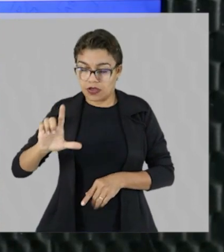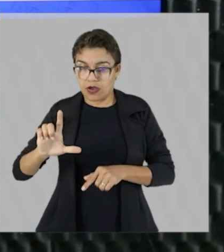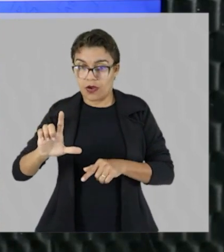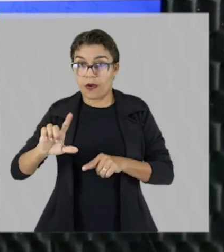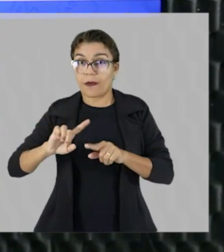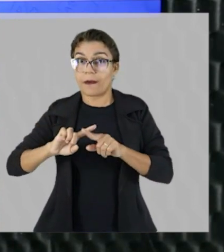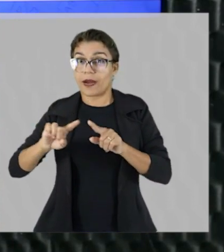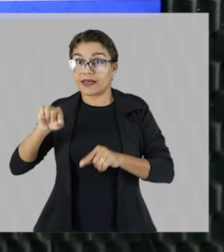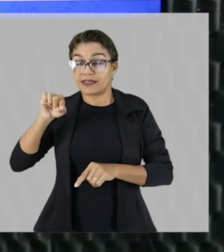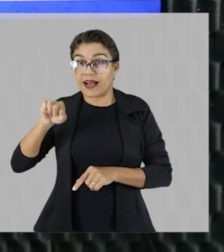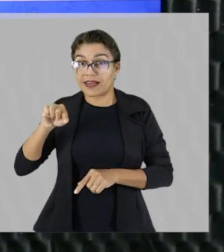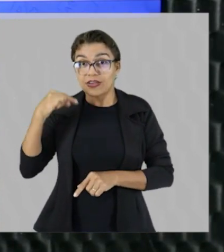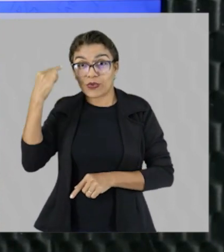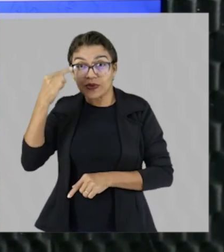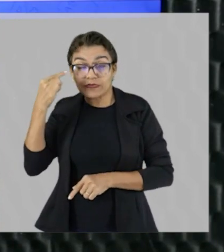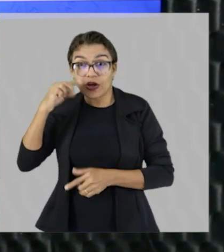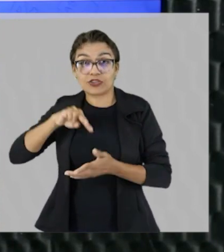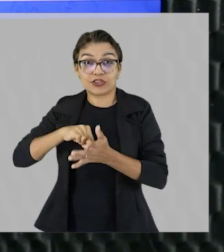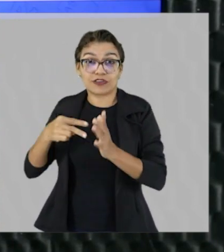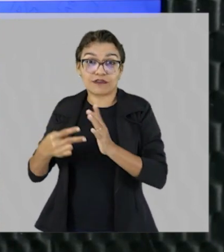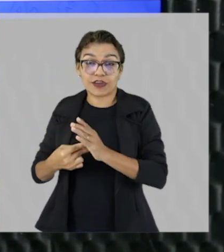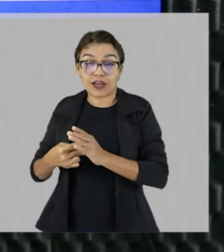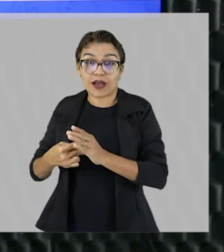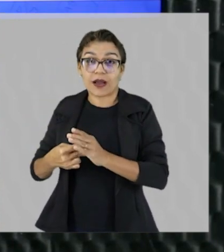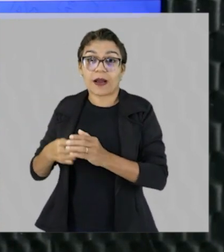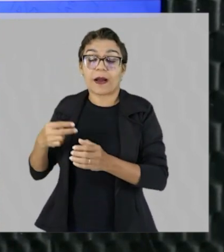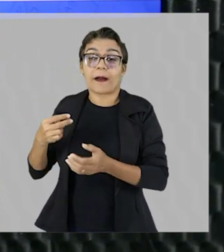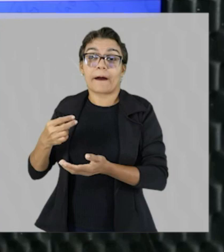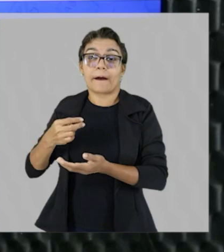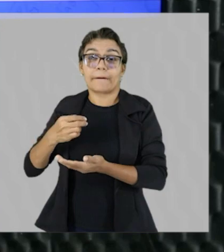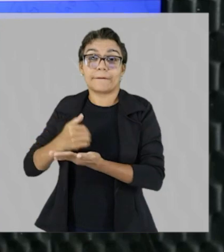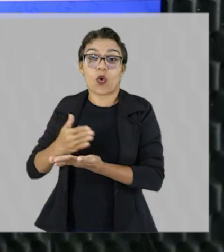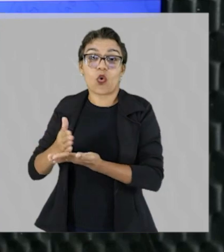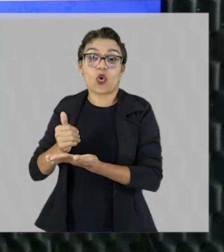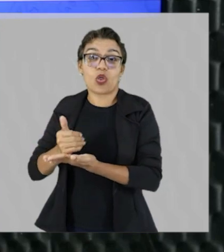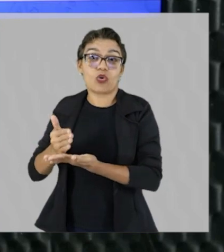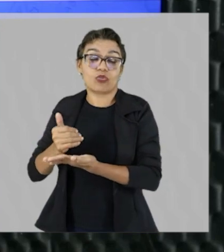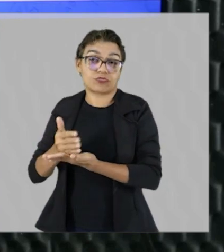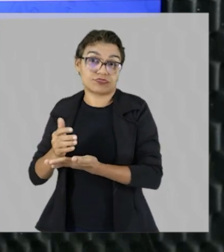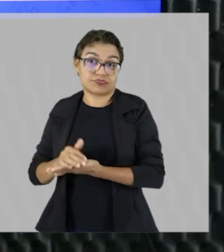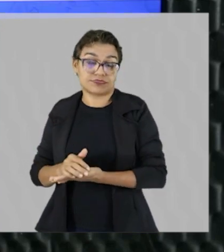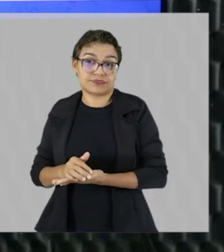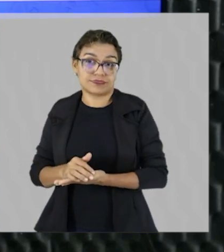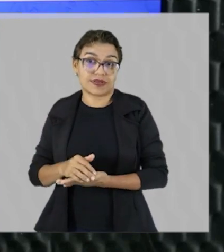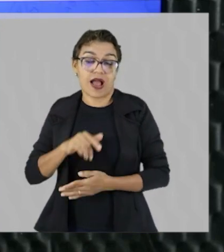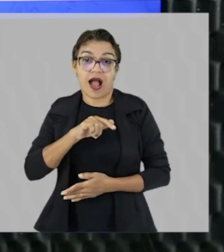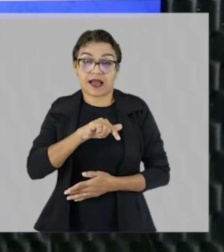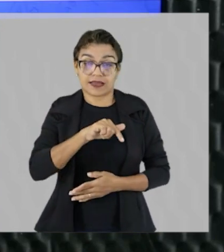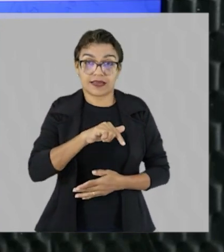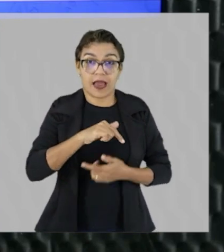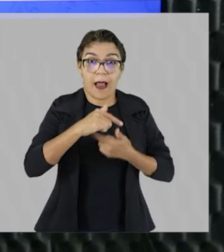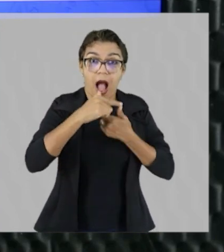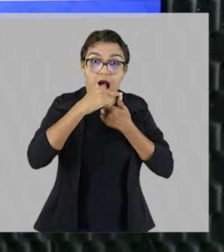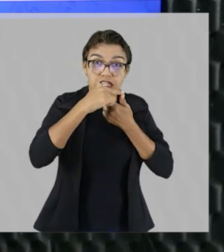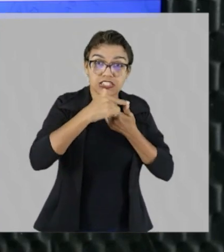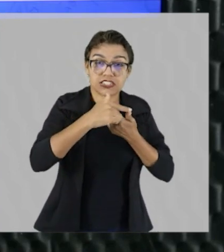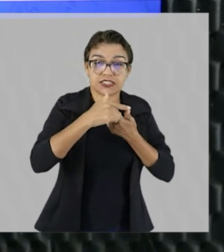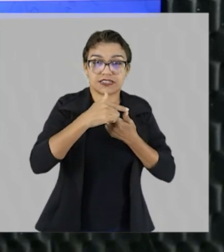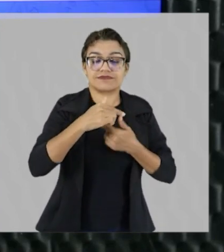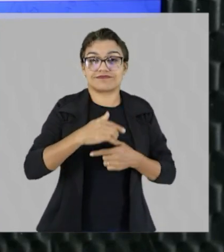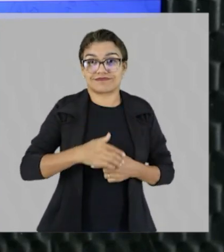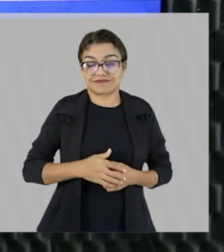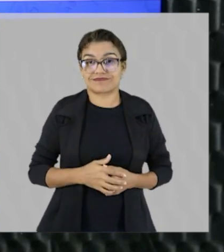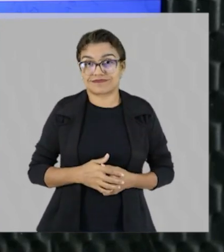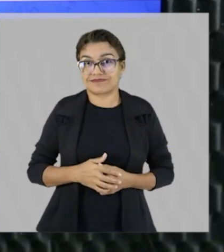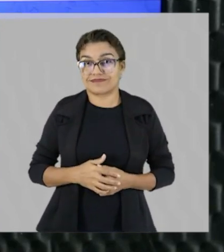significa bolo. Não significa o nosso salgado pastel lá da feira que a gente come de manhã com caldo de cana, né?